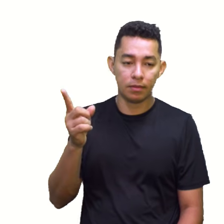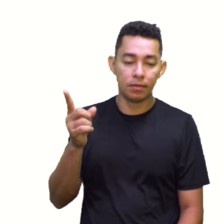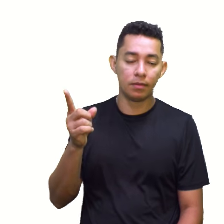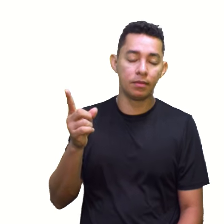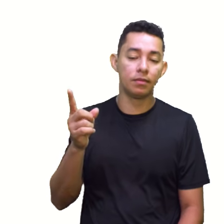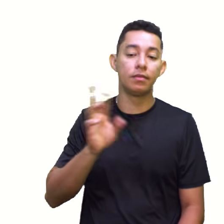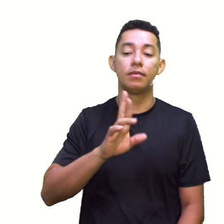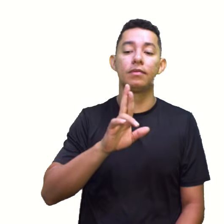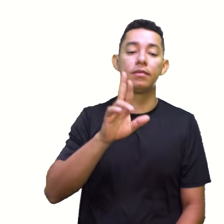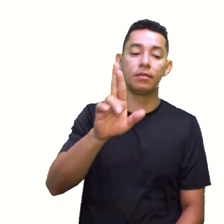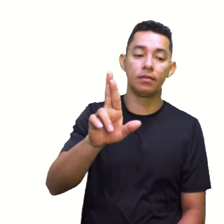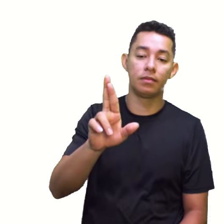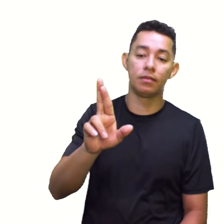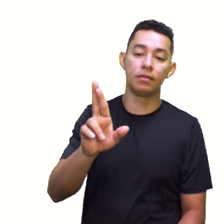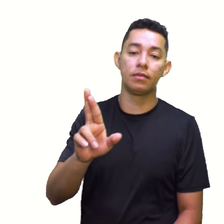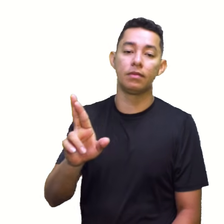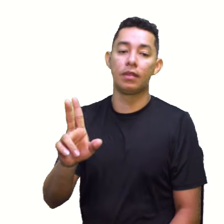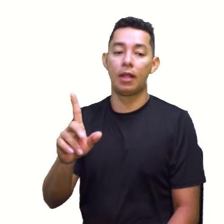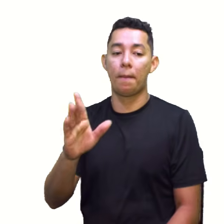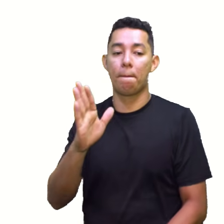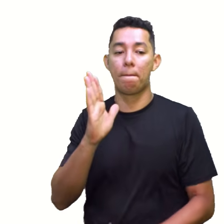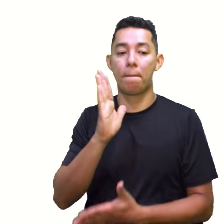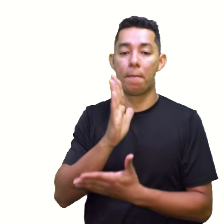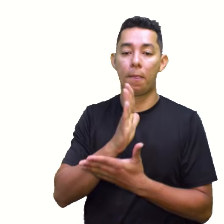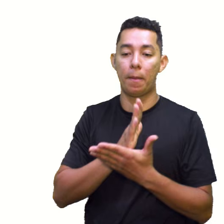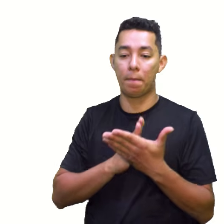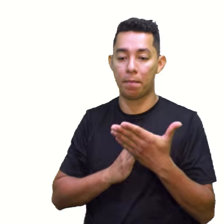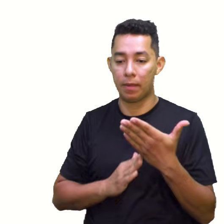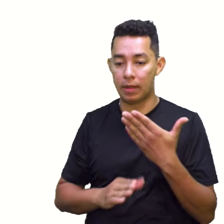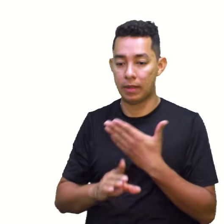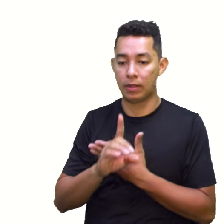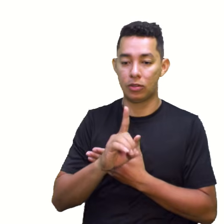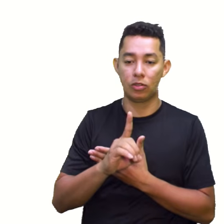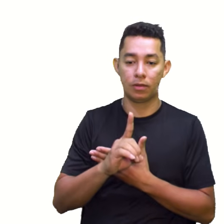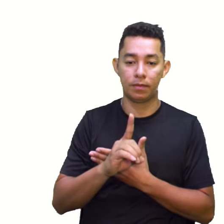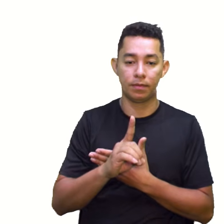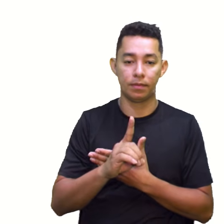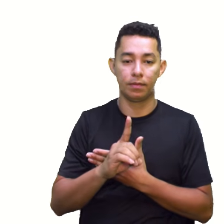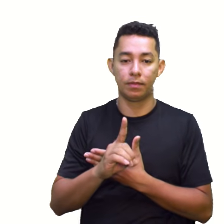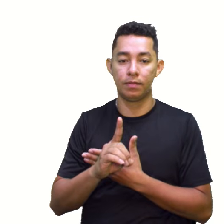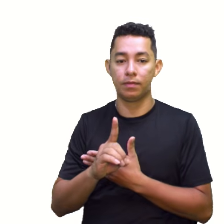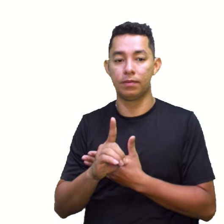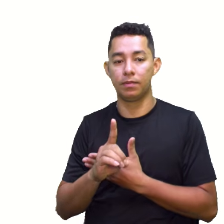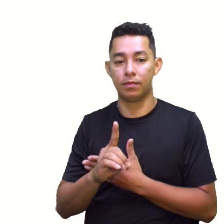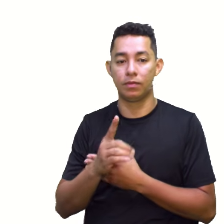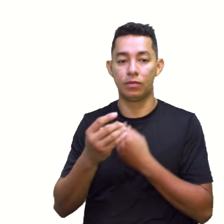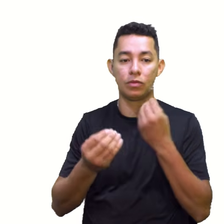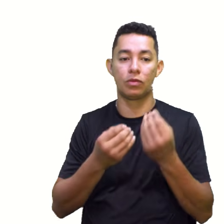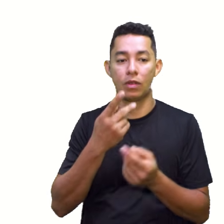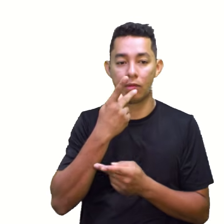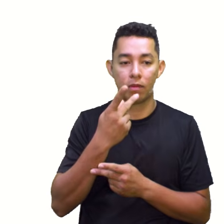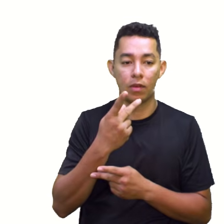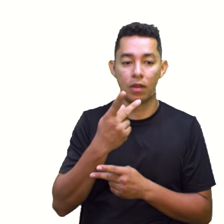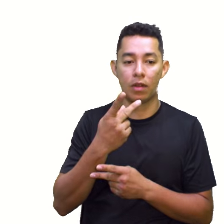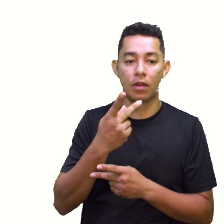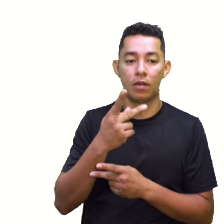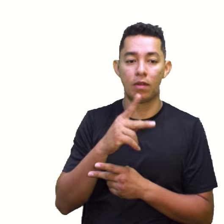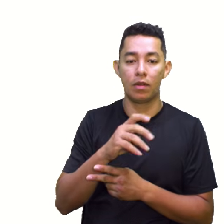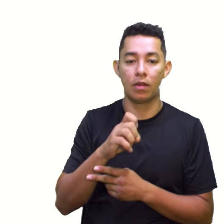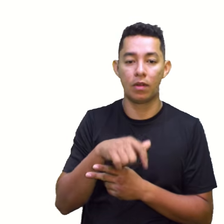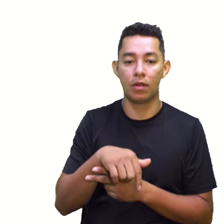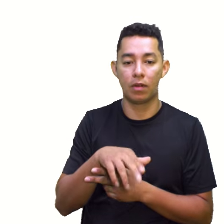Quem é o raio? O raio é a metade do diâmetro. Como ele falou do Equador, cadê